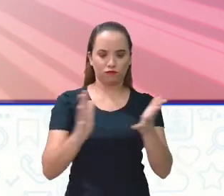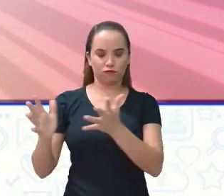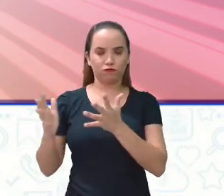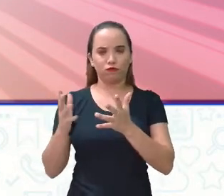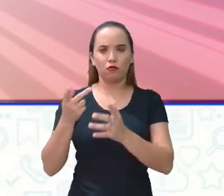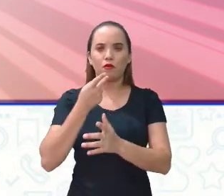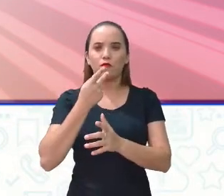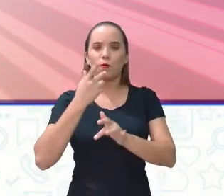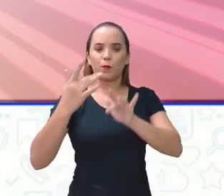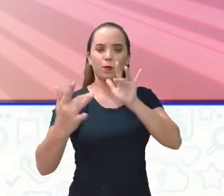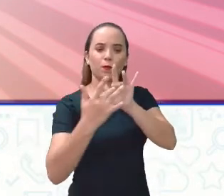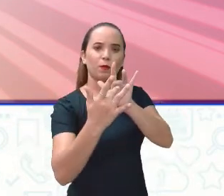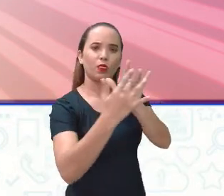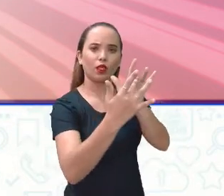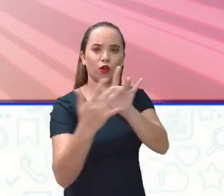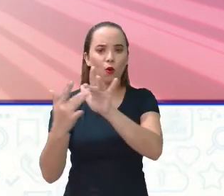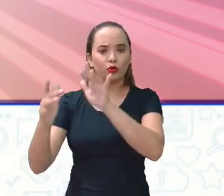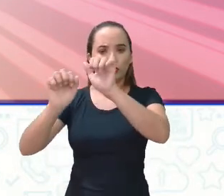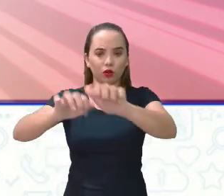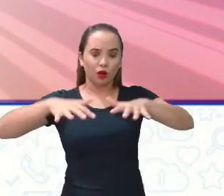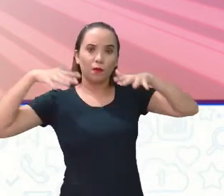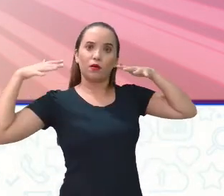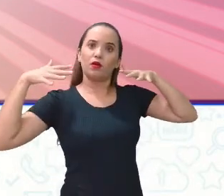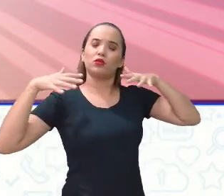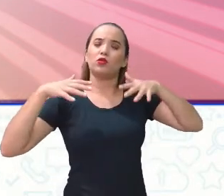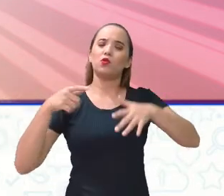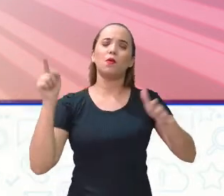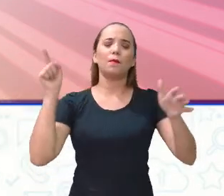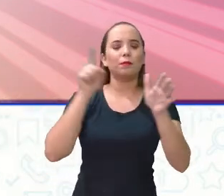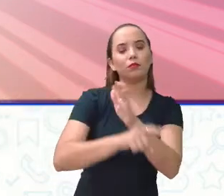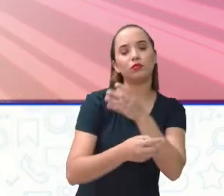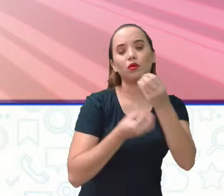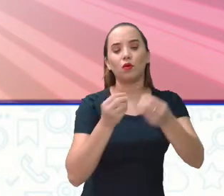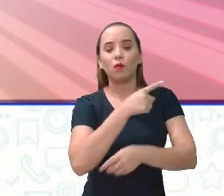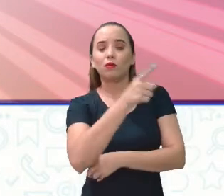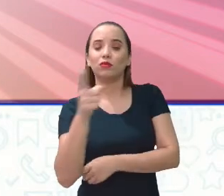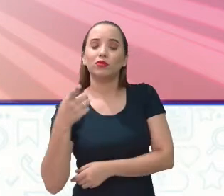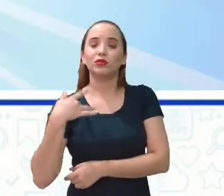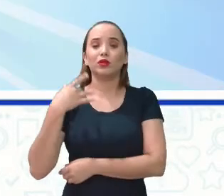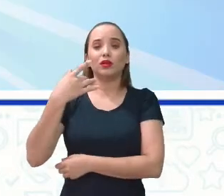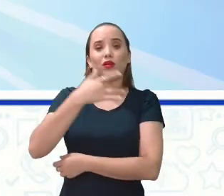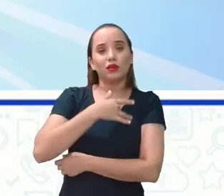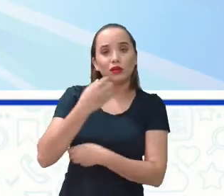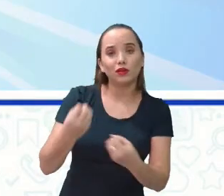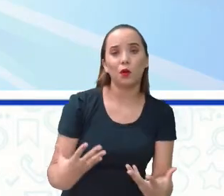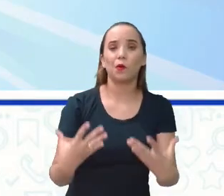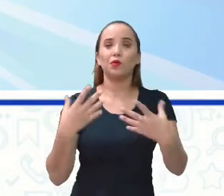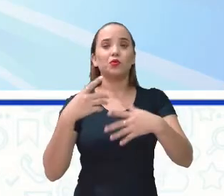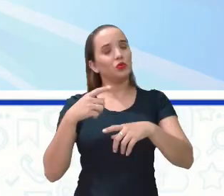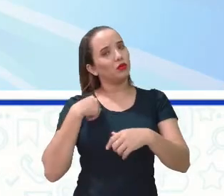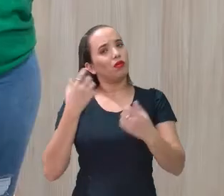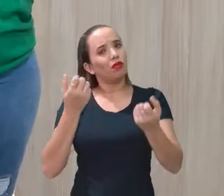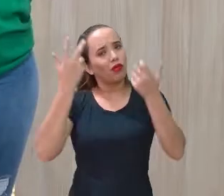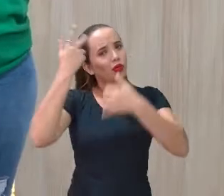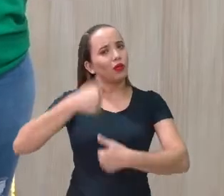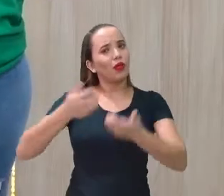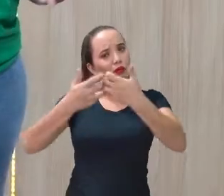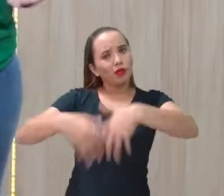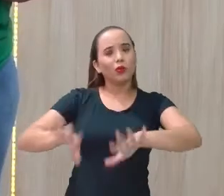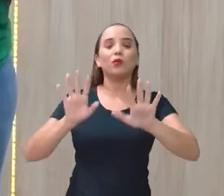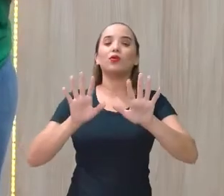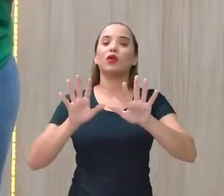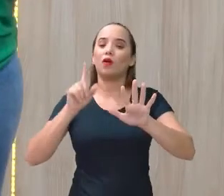seja, perguntei como vocês estavam, falei com vocês. Eu comecei logo, assim, dando conteúdo, que seria aí introduzindo ao